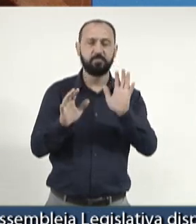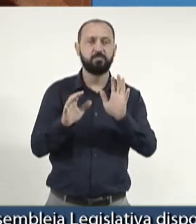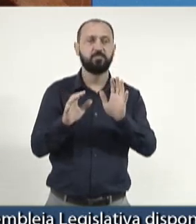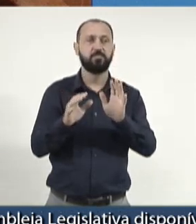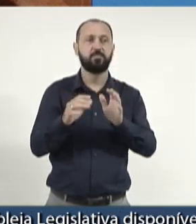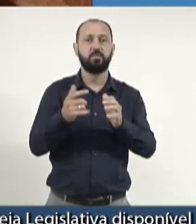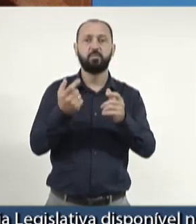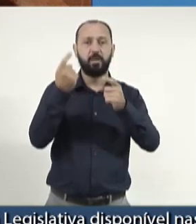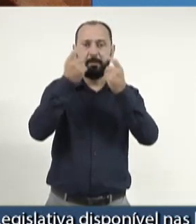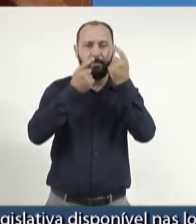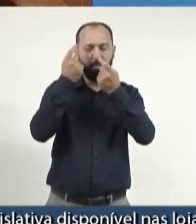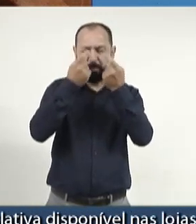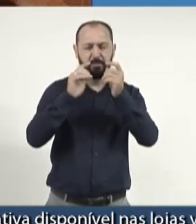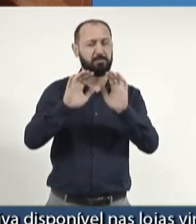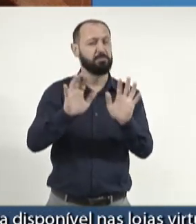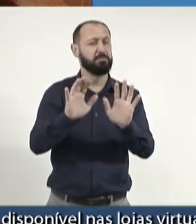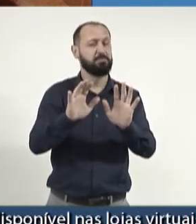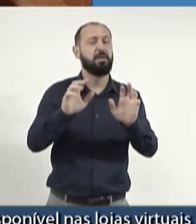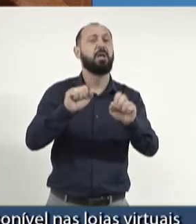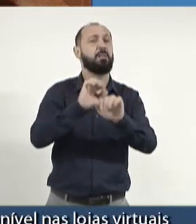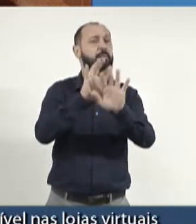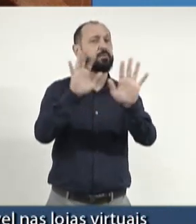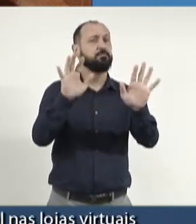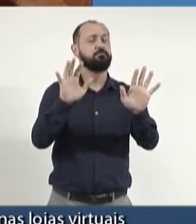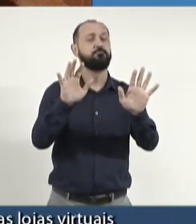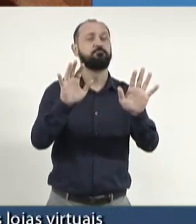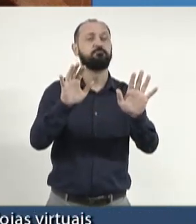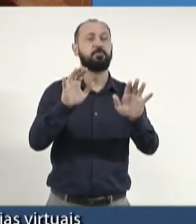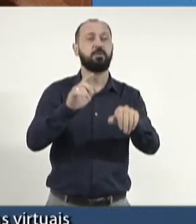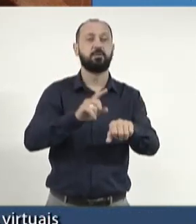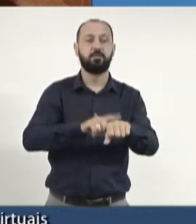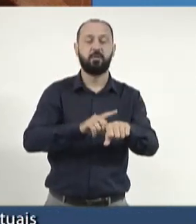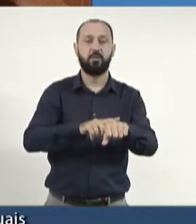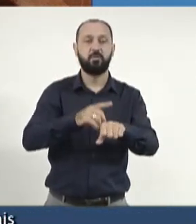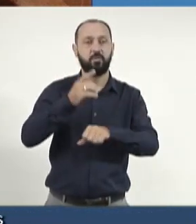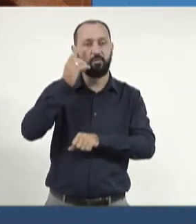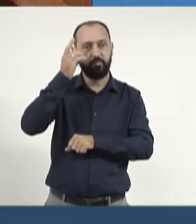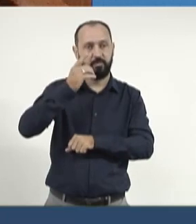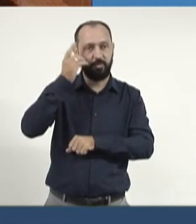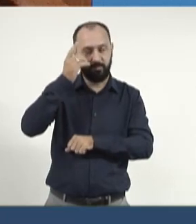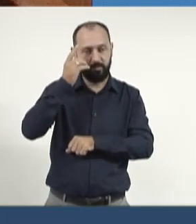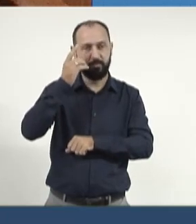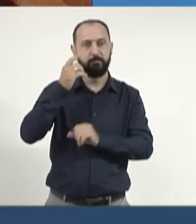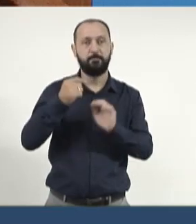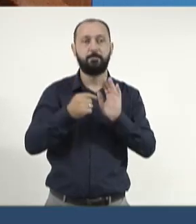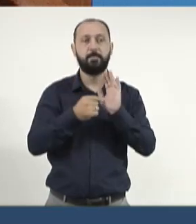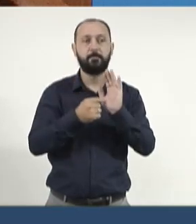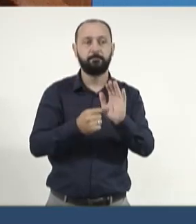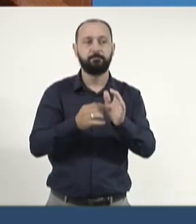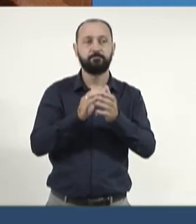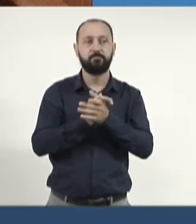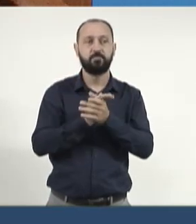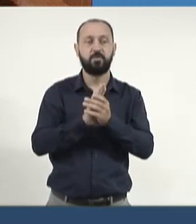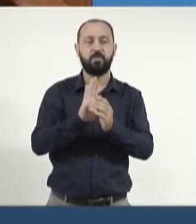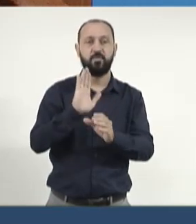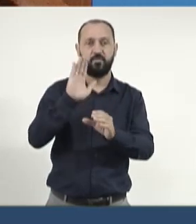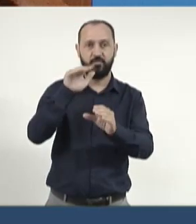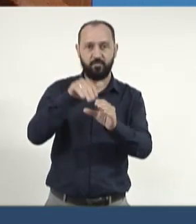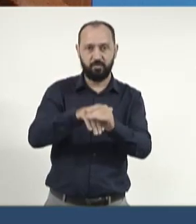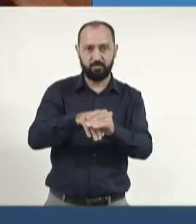ausência de preocupação por transparência, e quando os parlamentares trazem